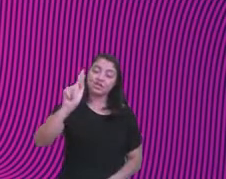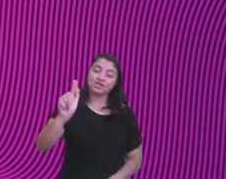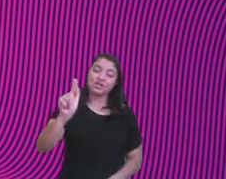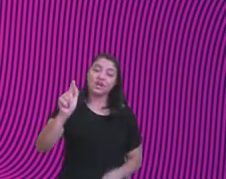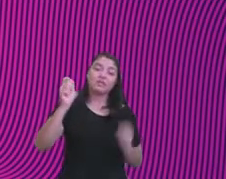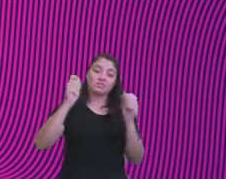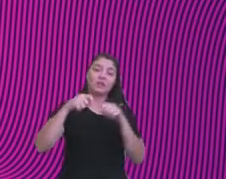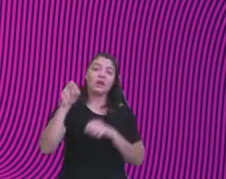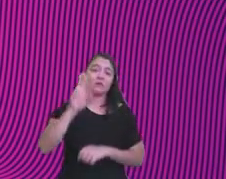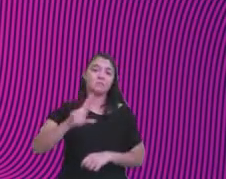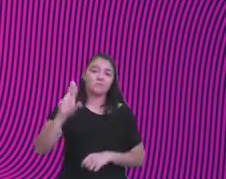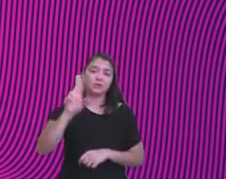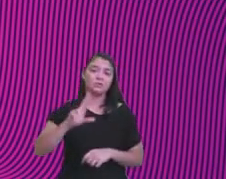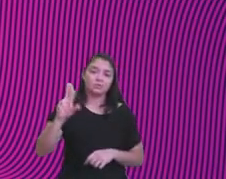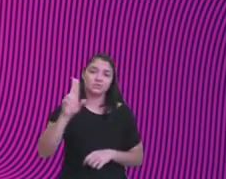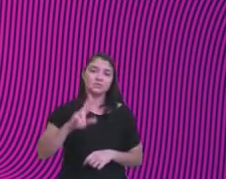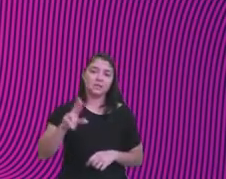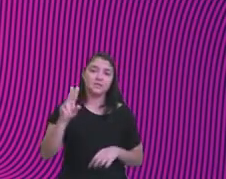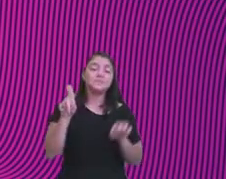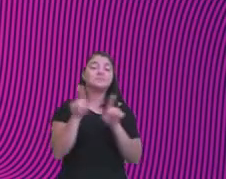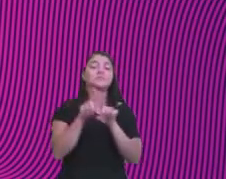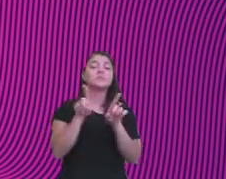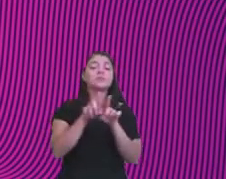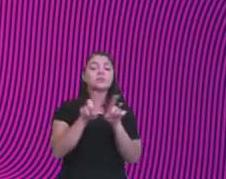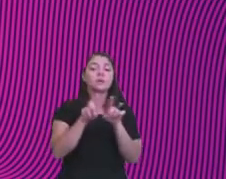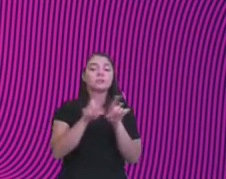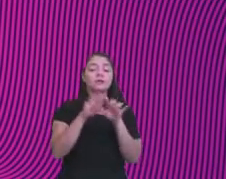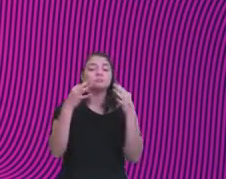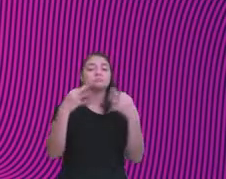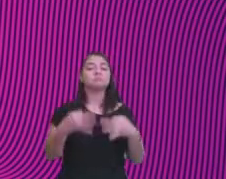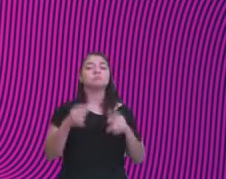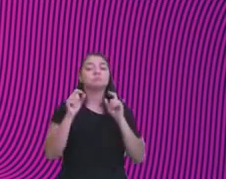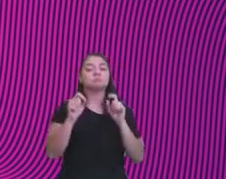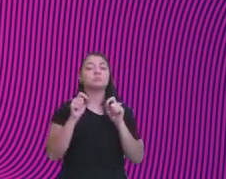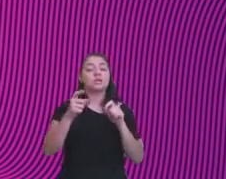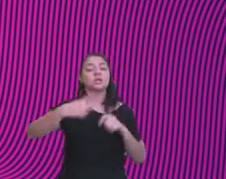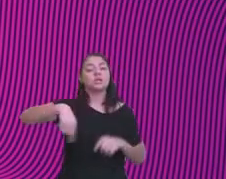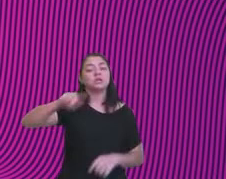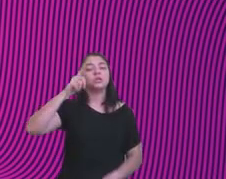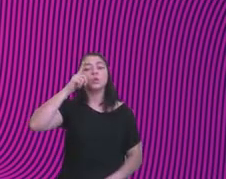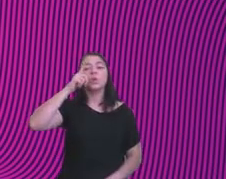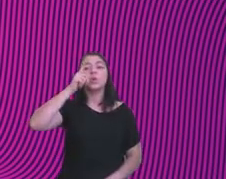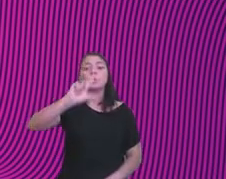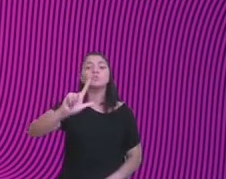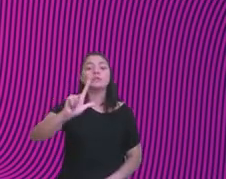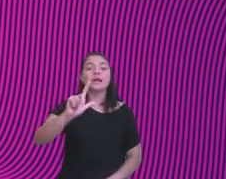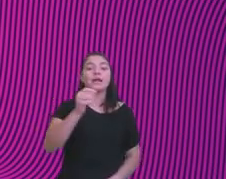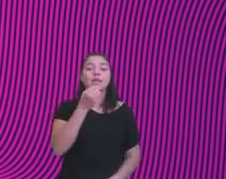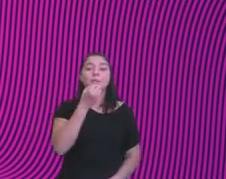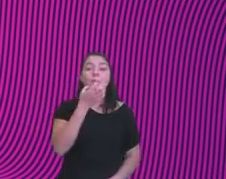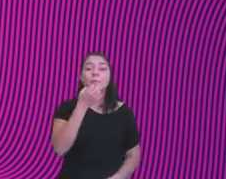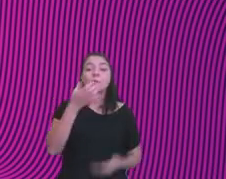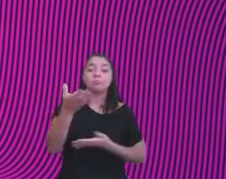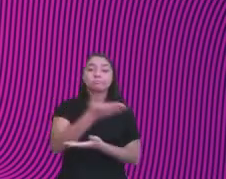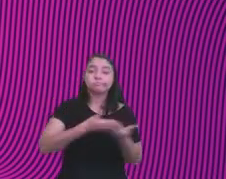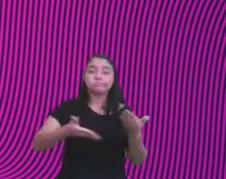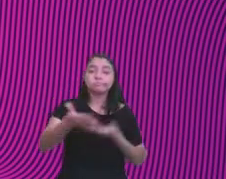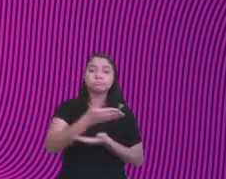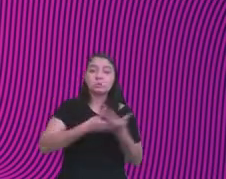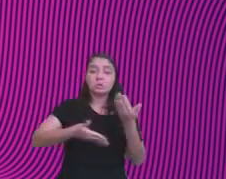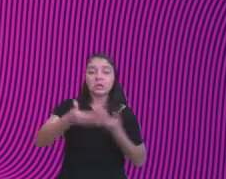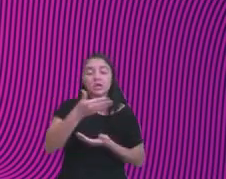classificação histopatológica, na verdade, mas para a gente estimar, em geral, a gente consegue uma boa relação